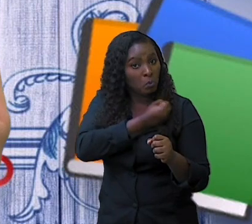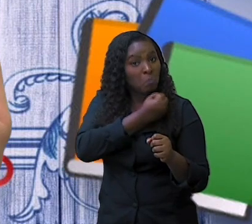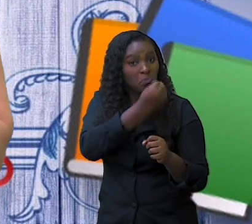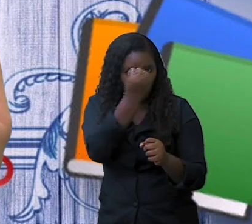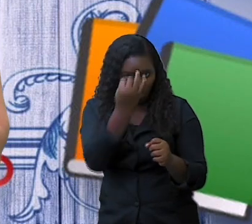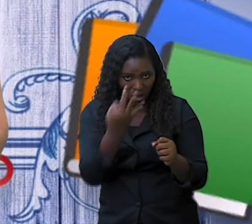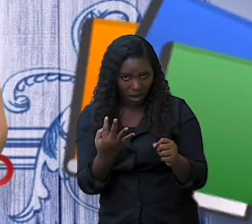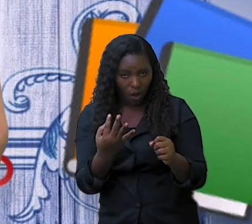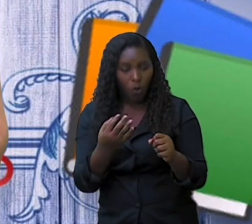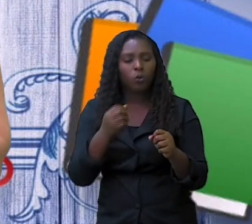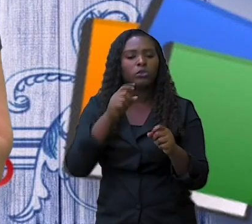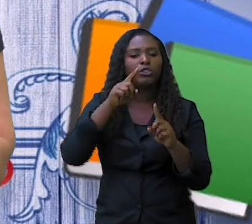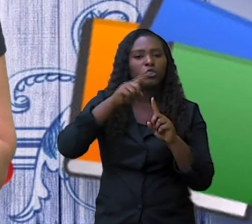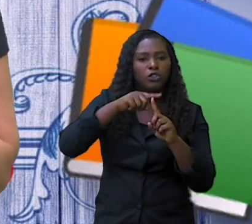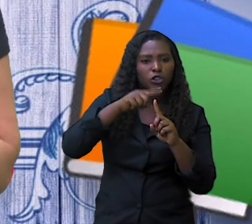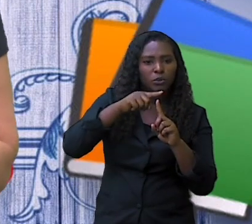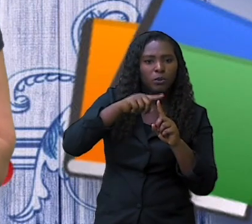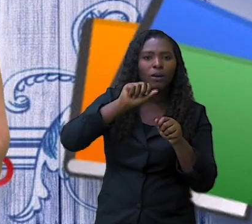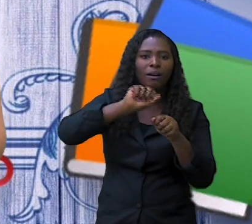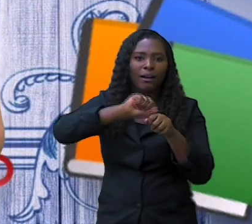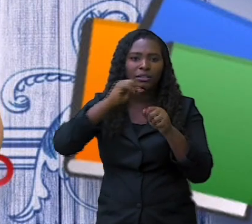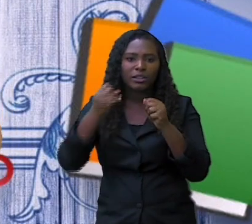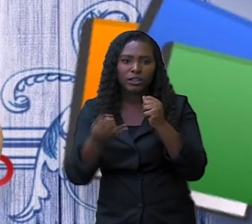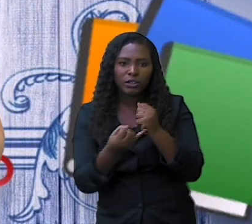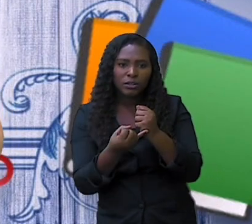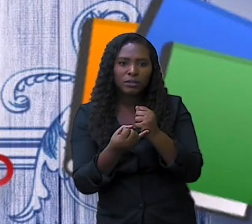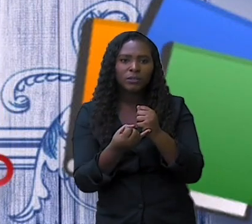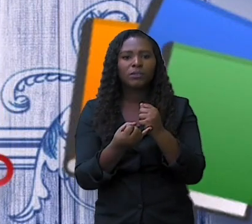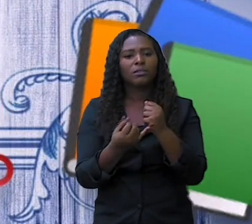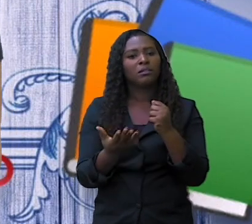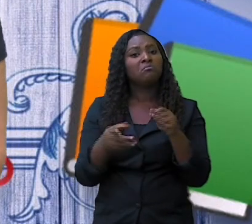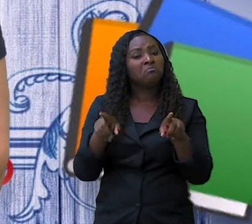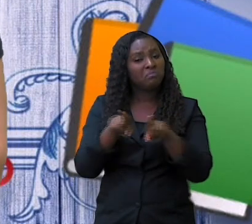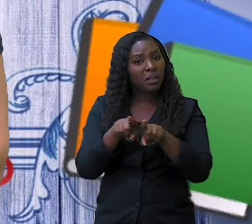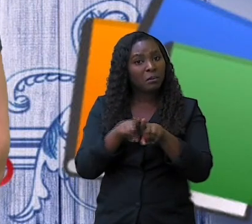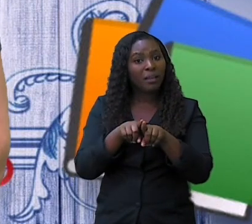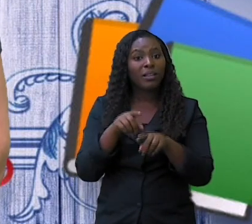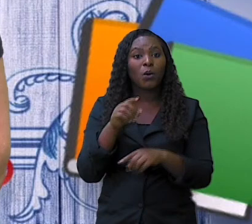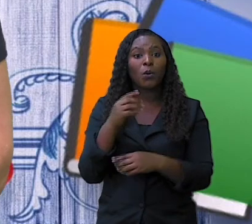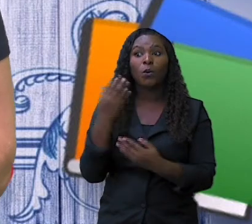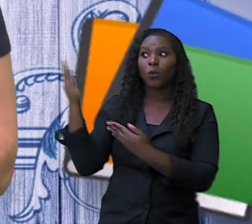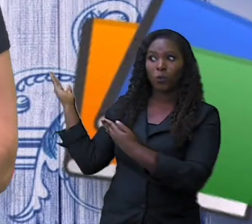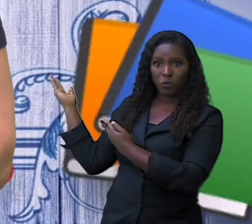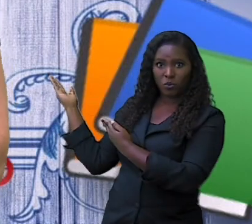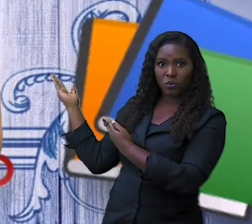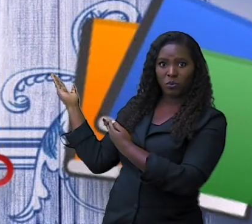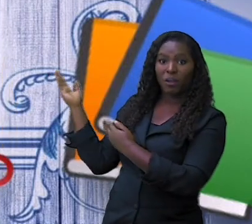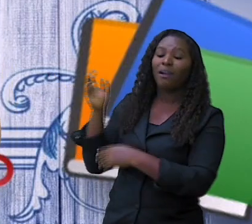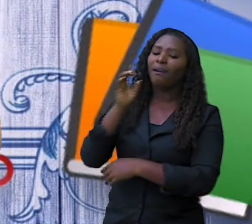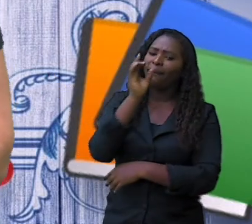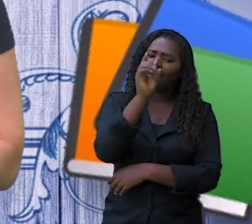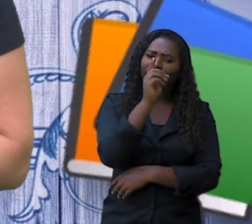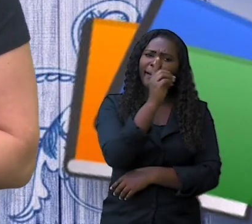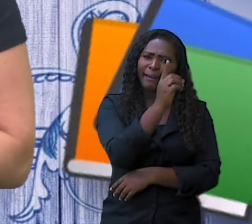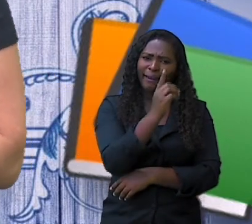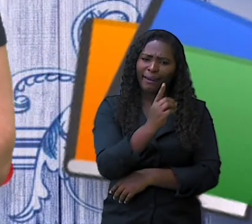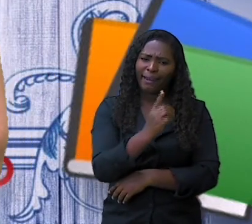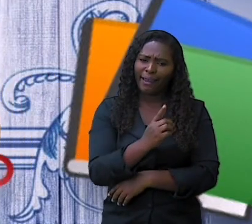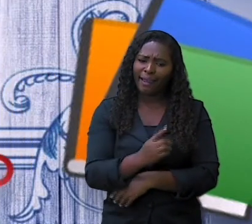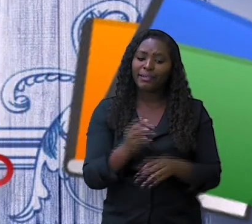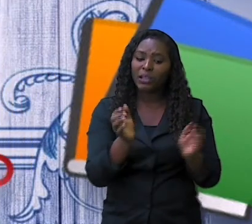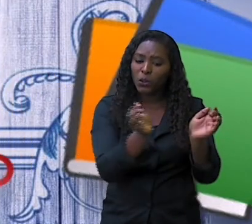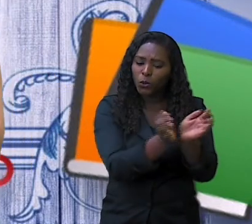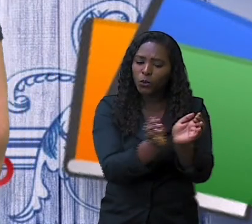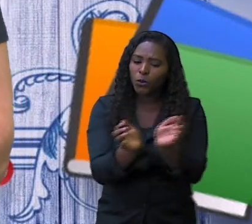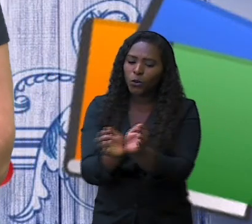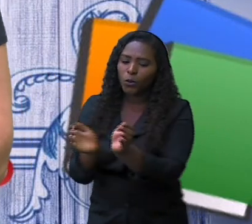dessas classes gramaticais, elas vão representar aí um adjunto adnominal. Então vamos